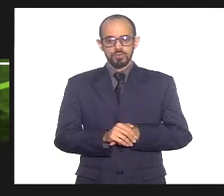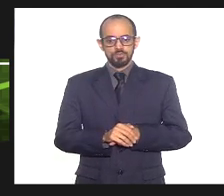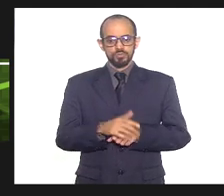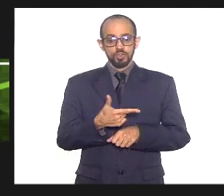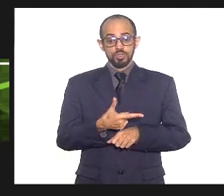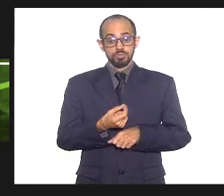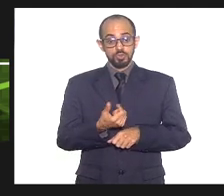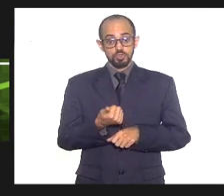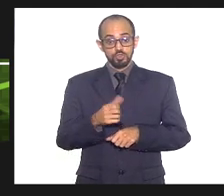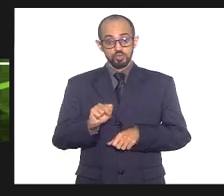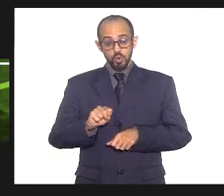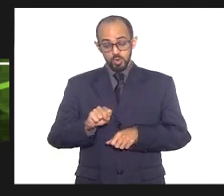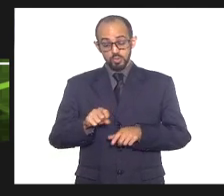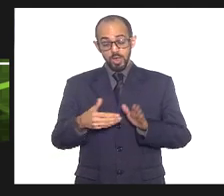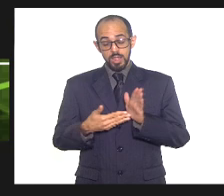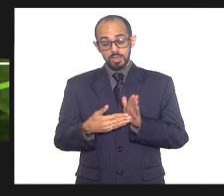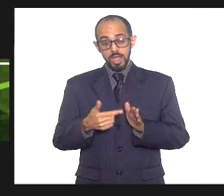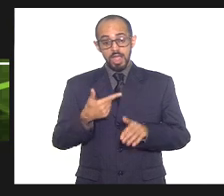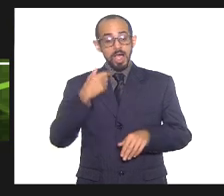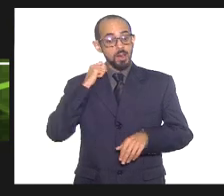2018 a abril de